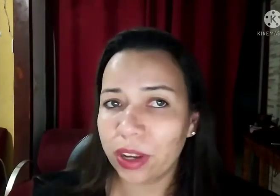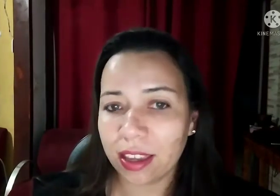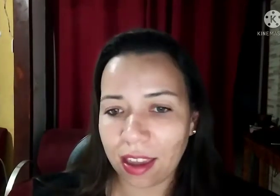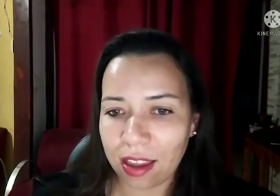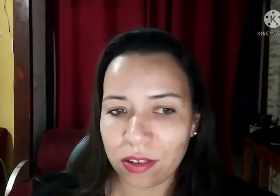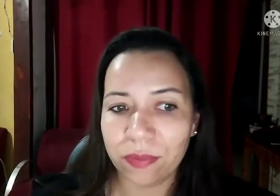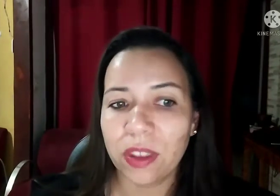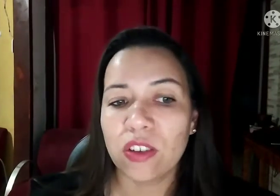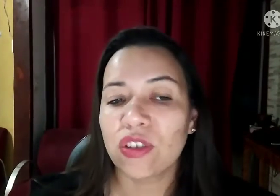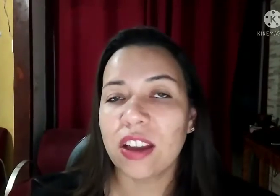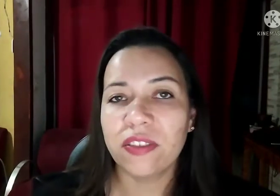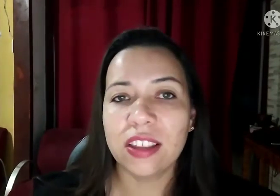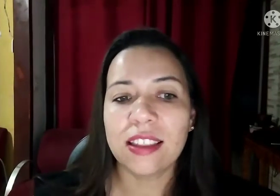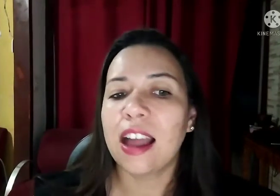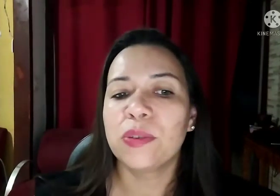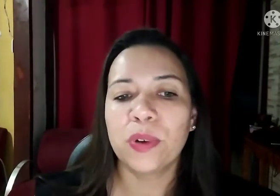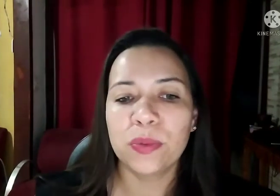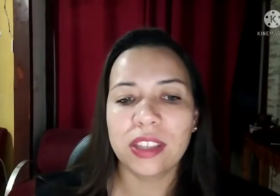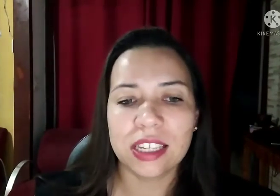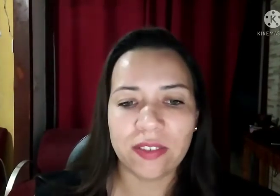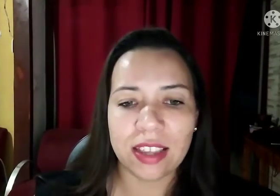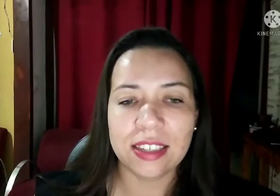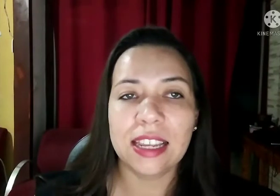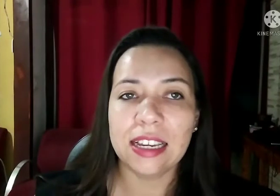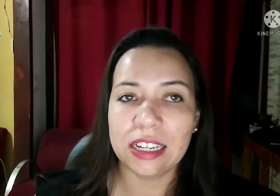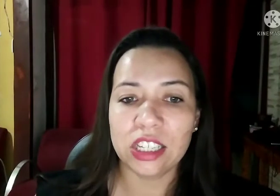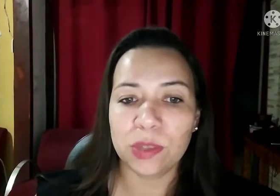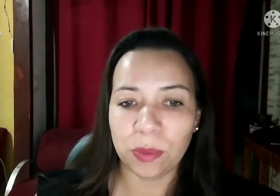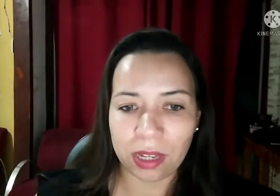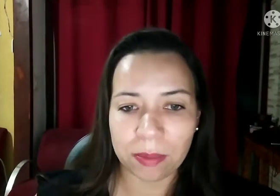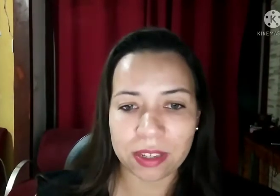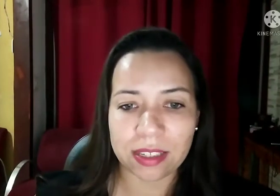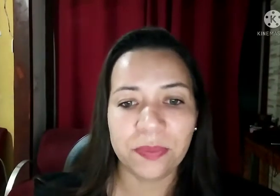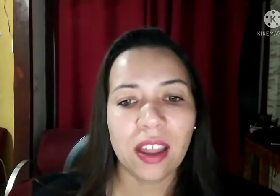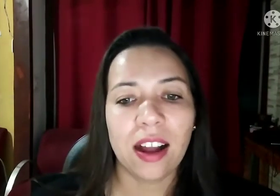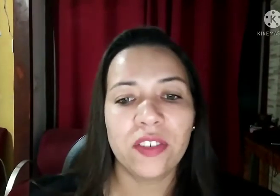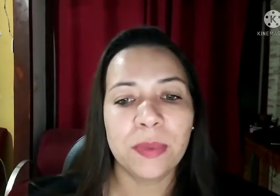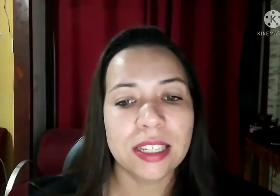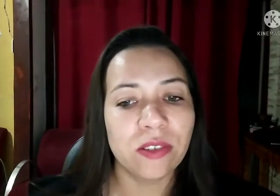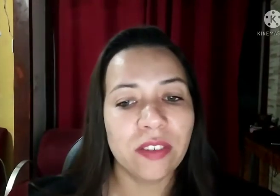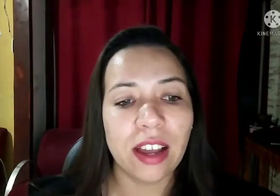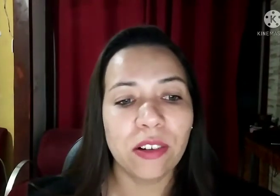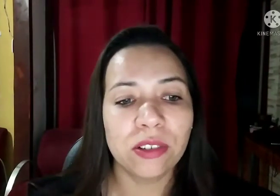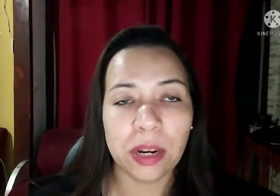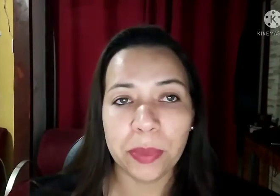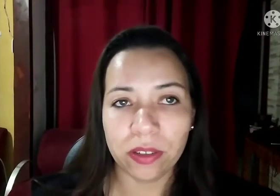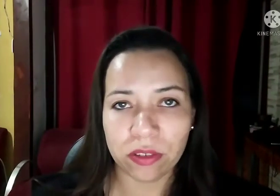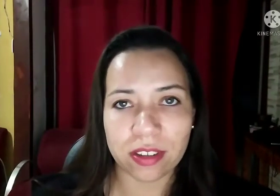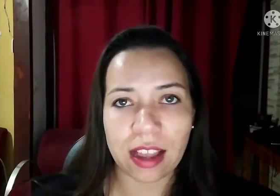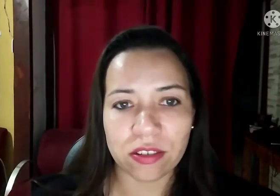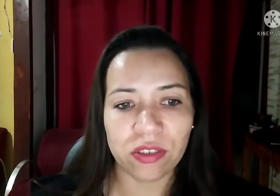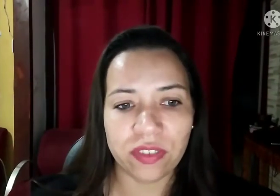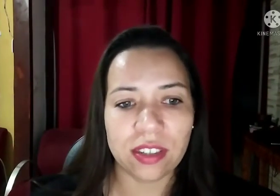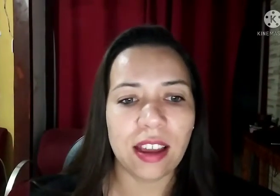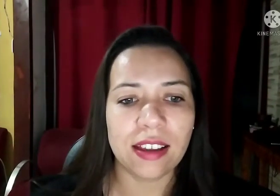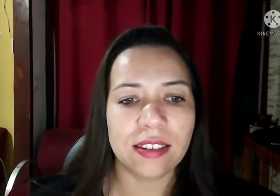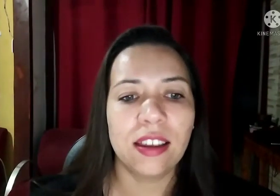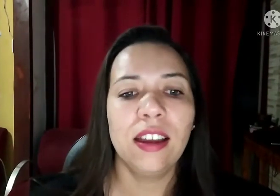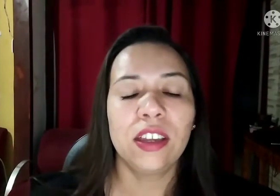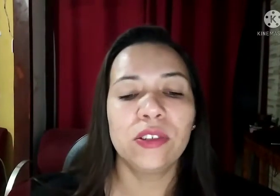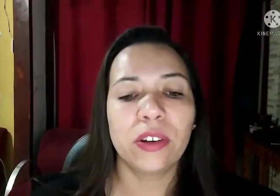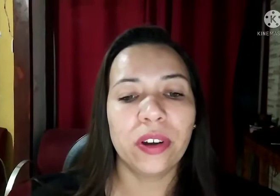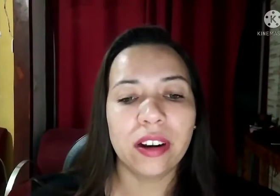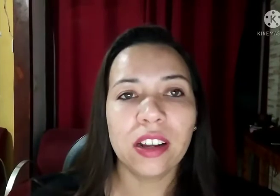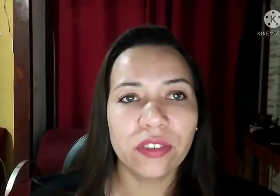algo corriqueiro, já enfrentado por muitas vezes sem grandes problemas. Afirmação que vai à contramão dos dados